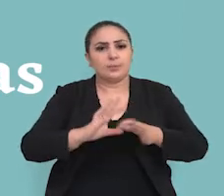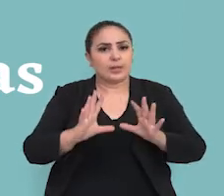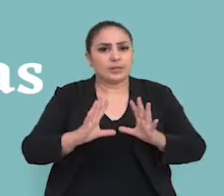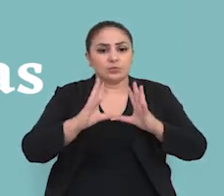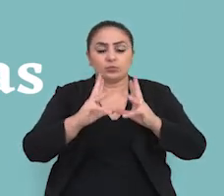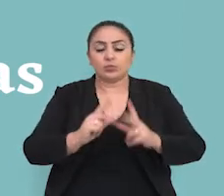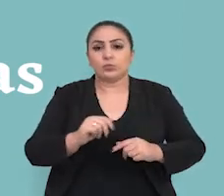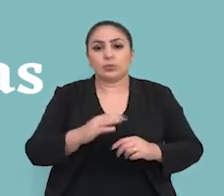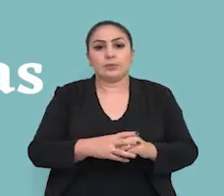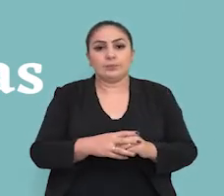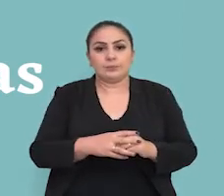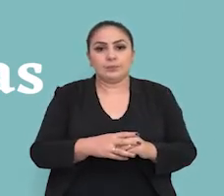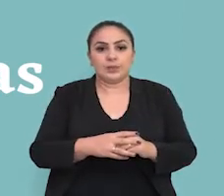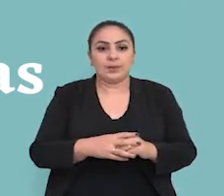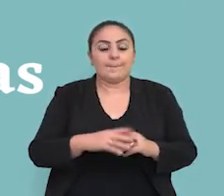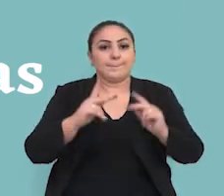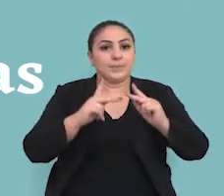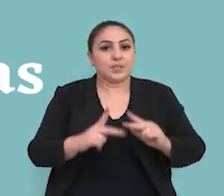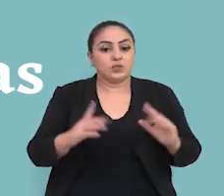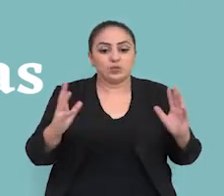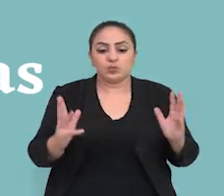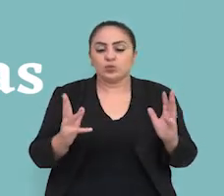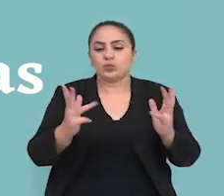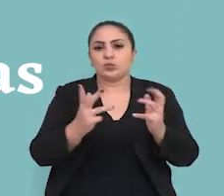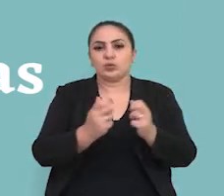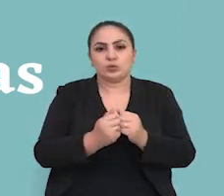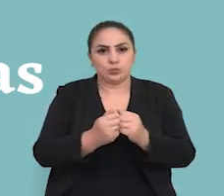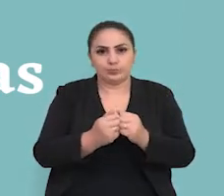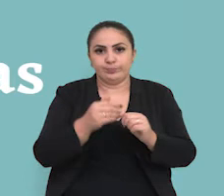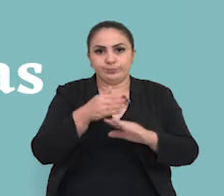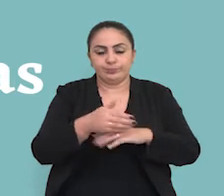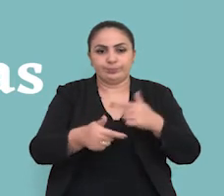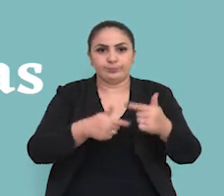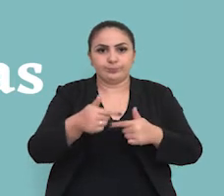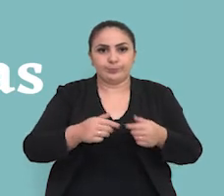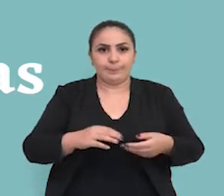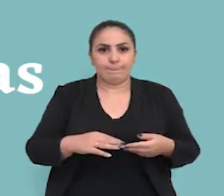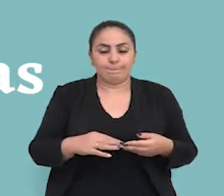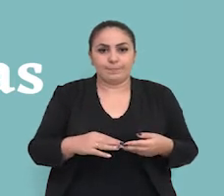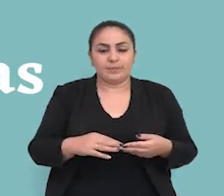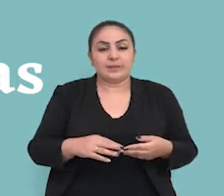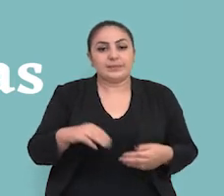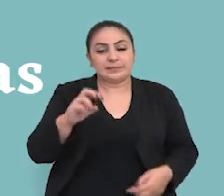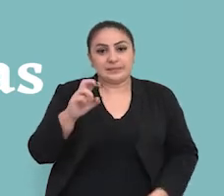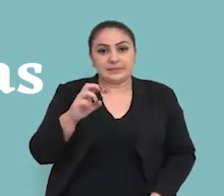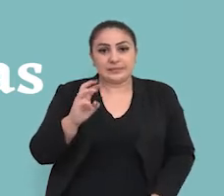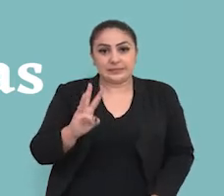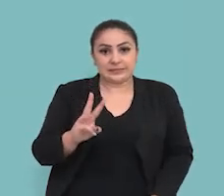profissionais liberais, enfim, pessoas de todas as inserções no trabalho.